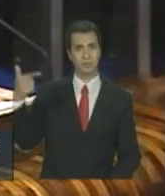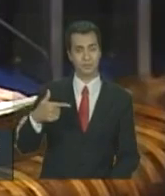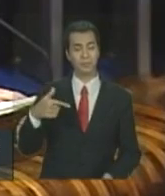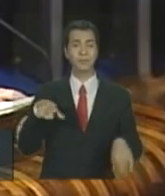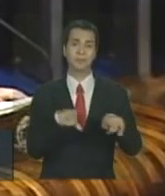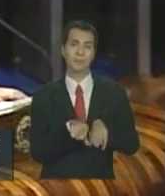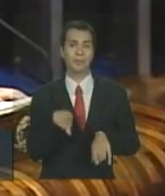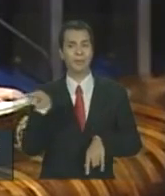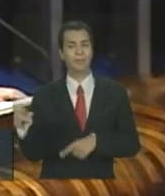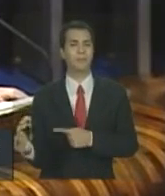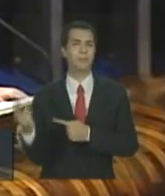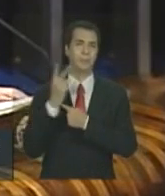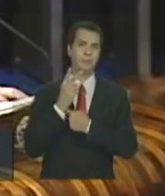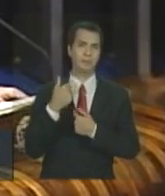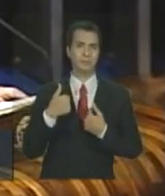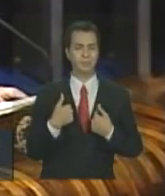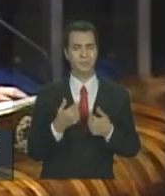de mim.